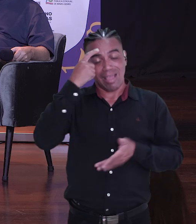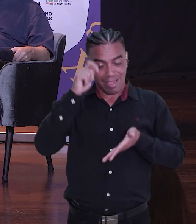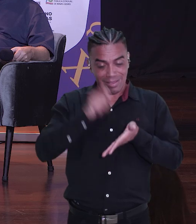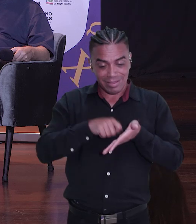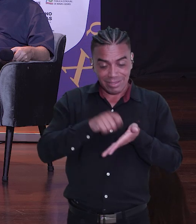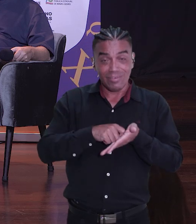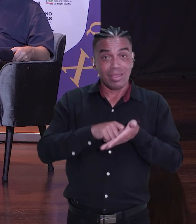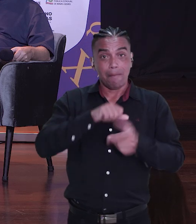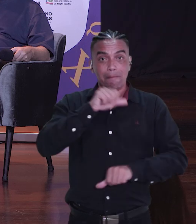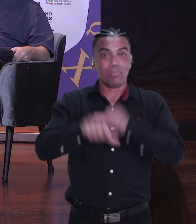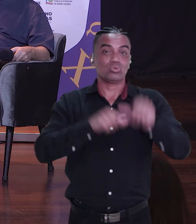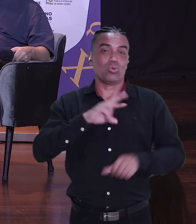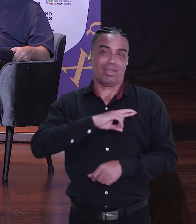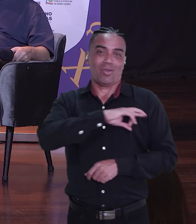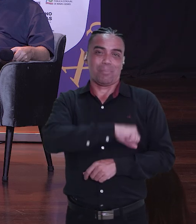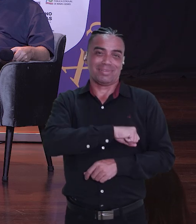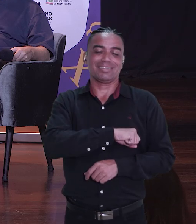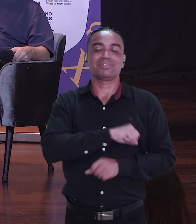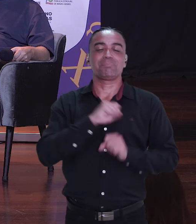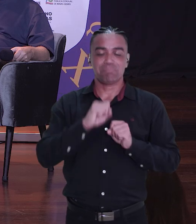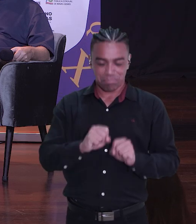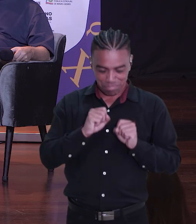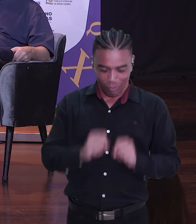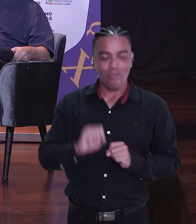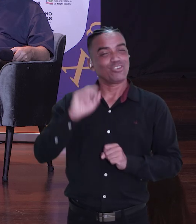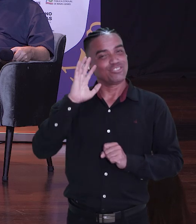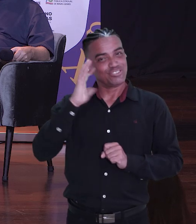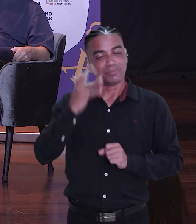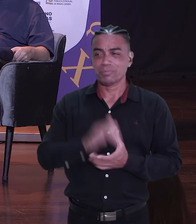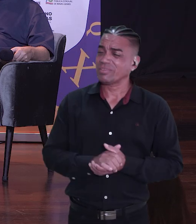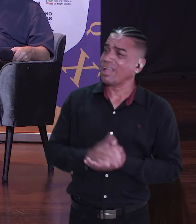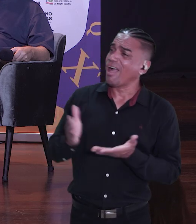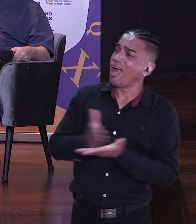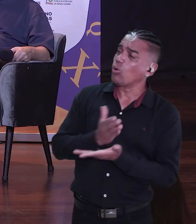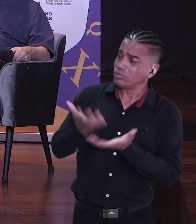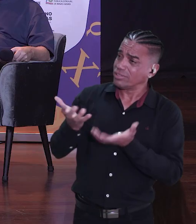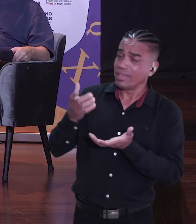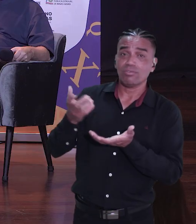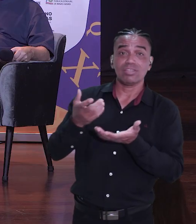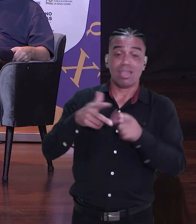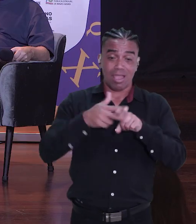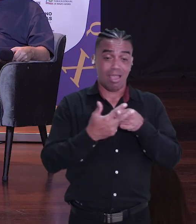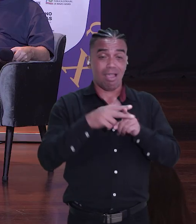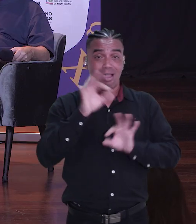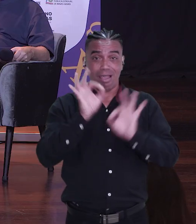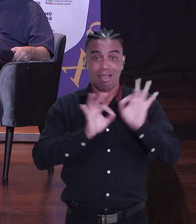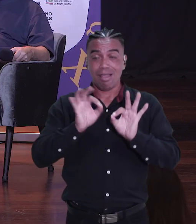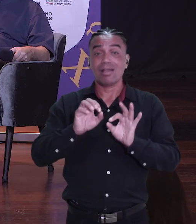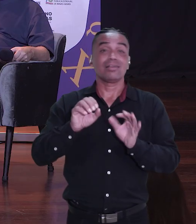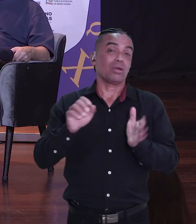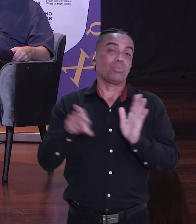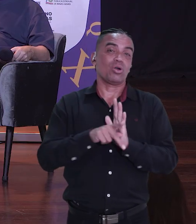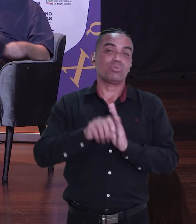vai pensar em escrever, eles viraram um romance. Isso pode acontecer. E tem alguns que eles querem que você atualize, né?